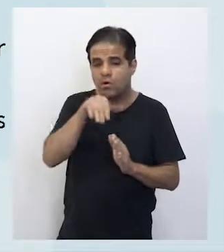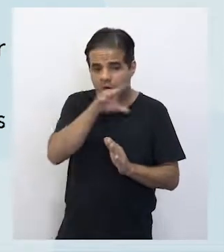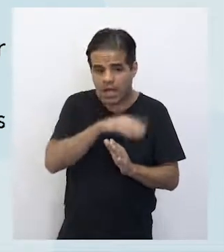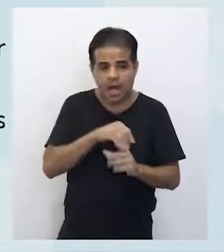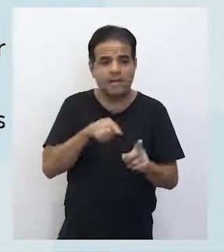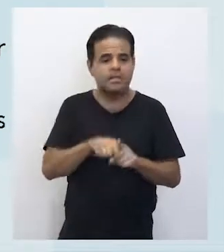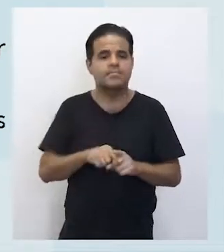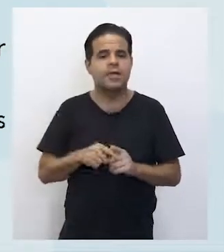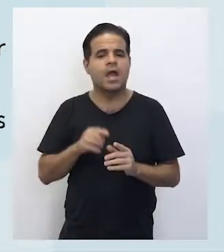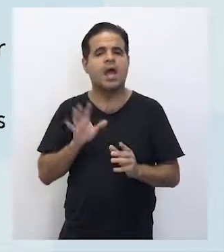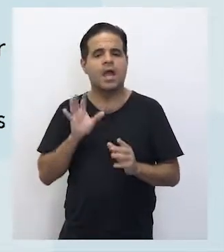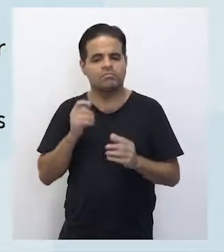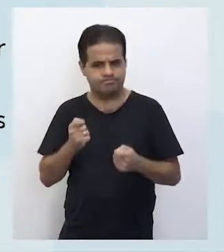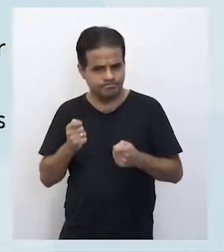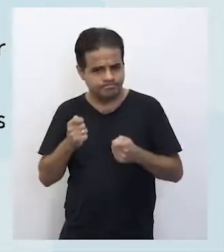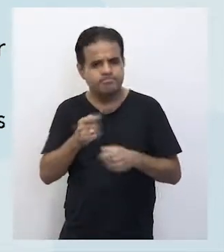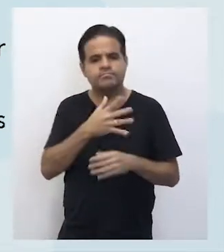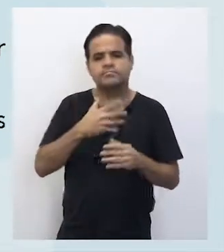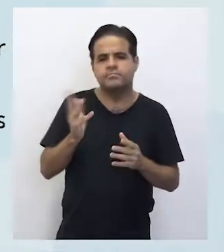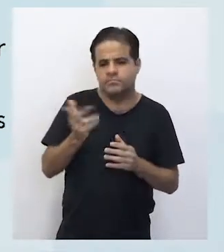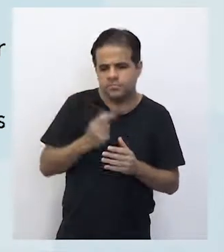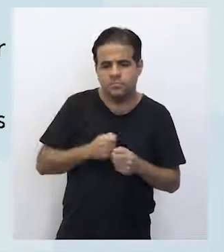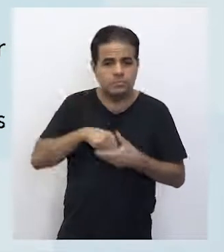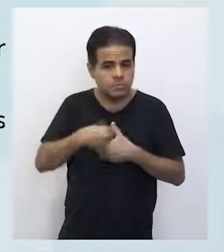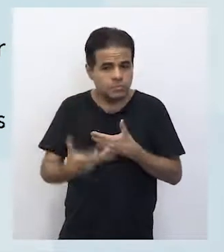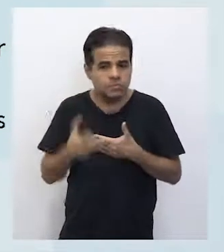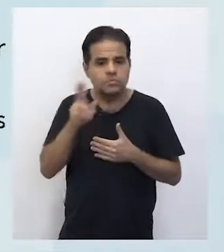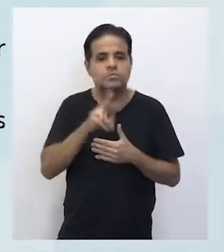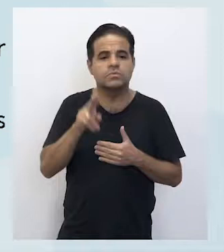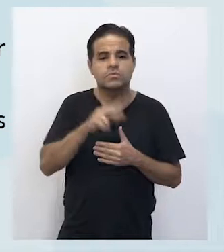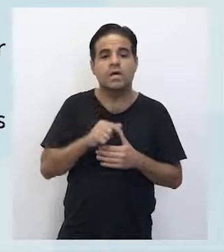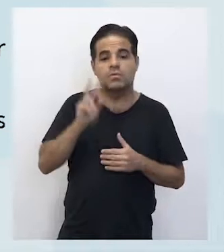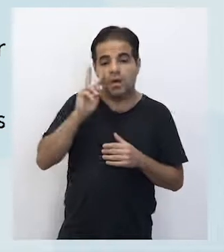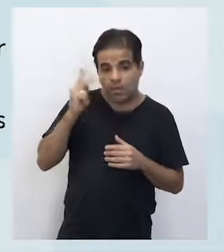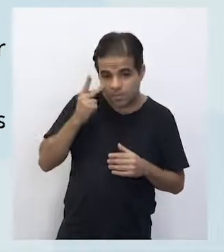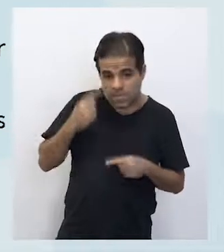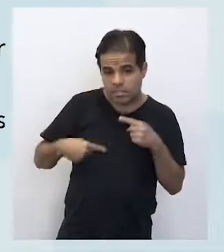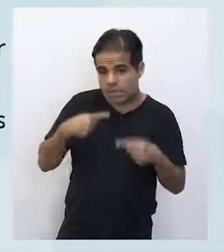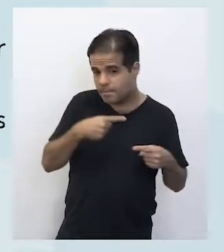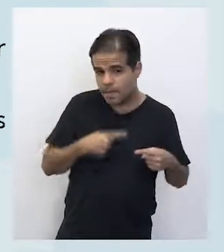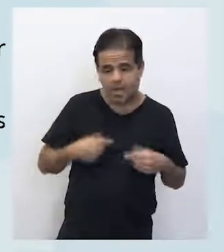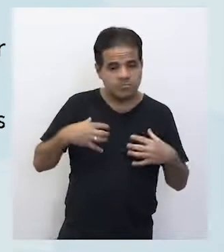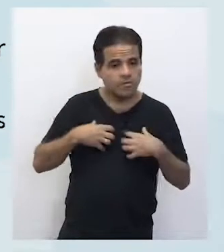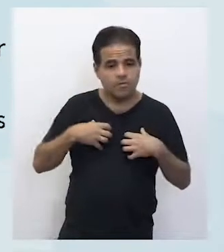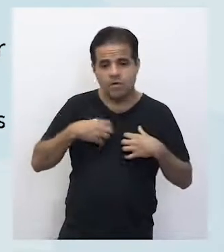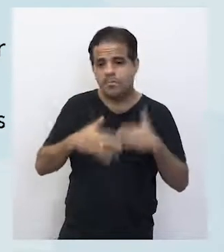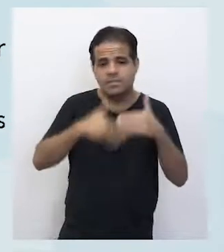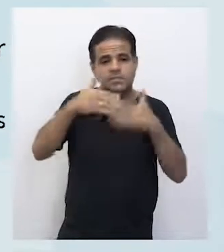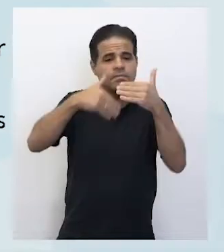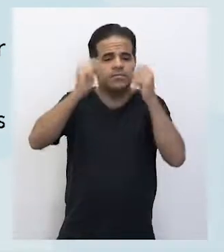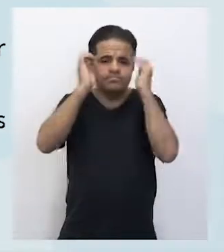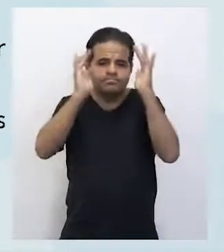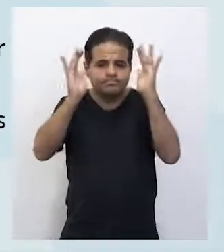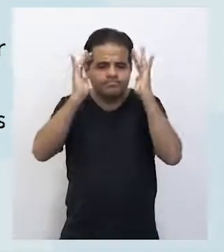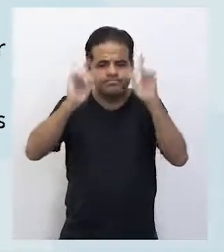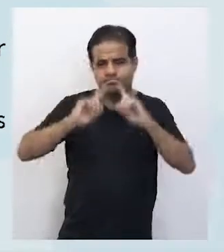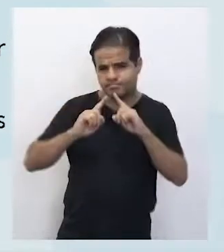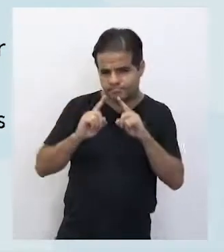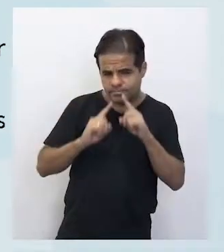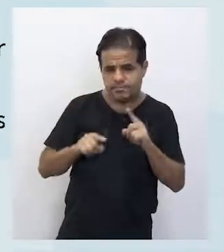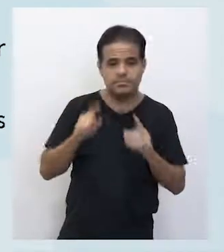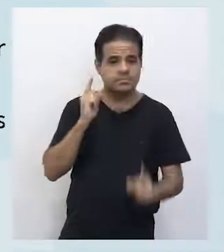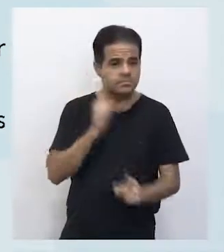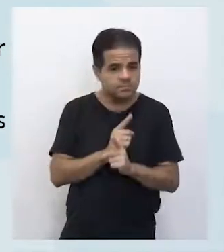força persuasiva dos argumentos utilizados, reconhecer o debate como forma de desenvolver o pensamento crítico